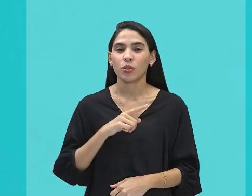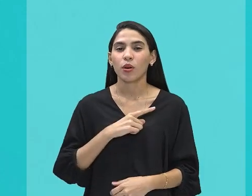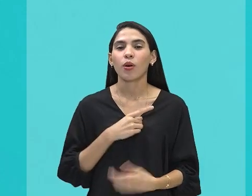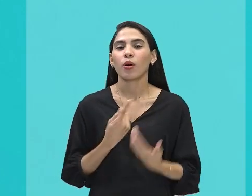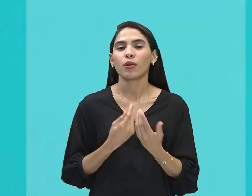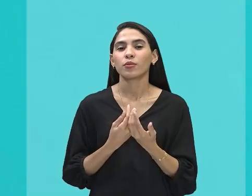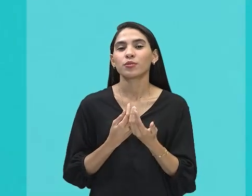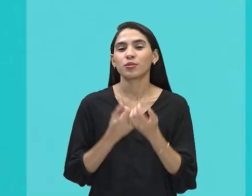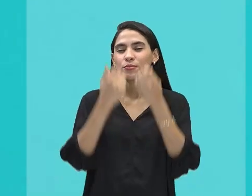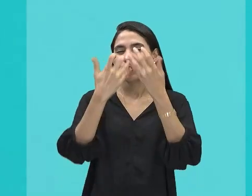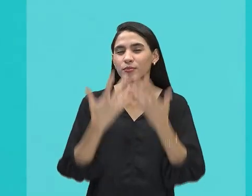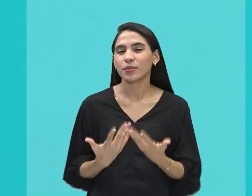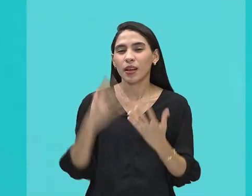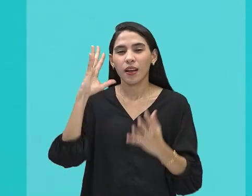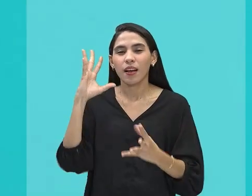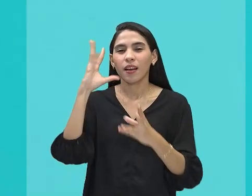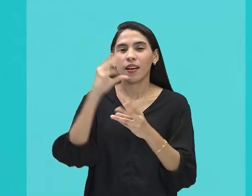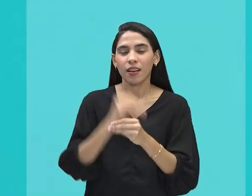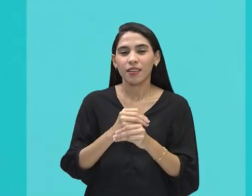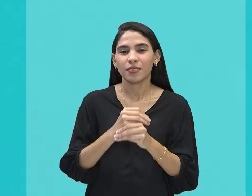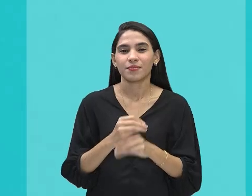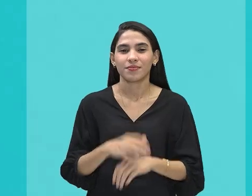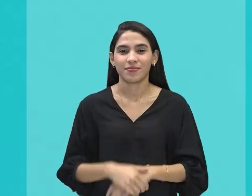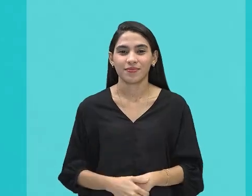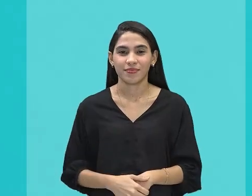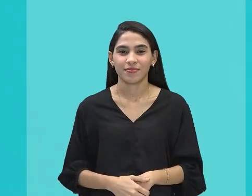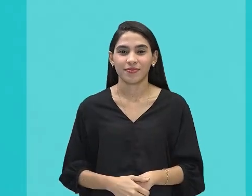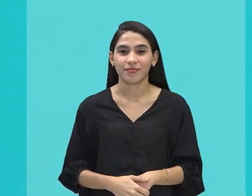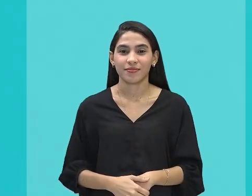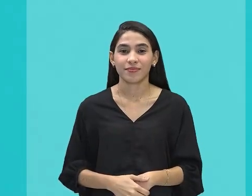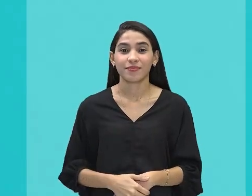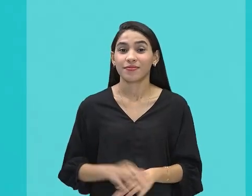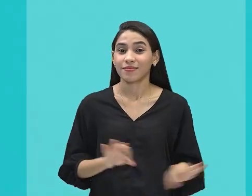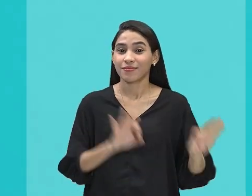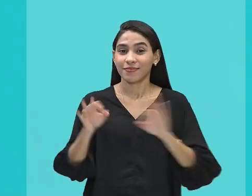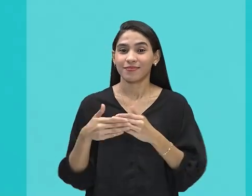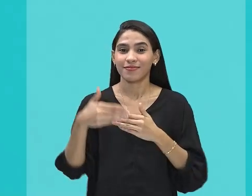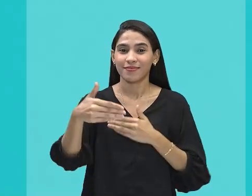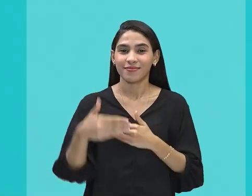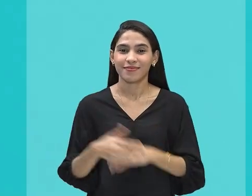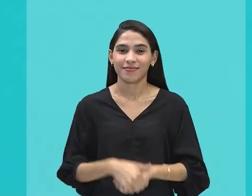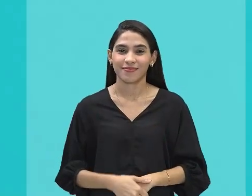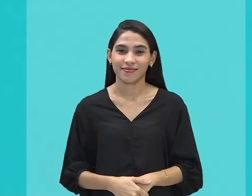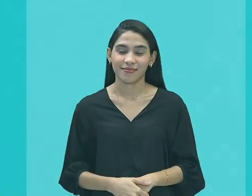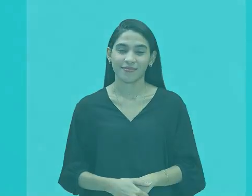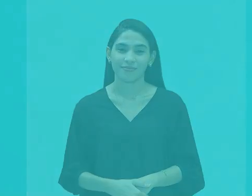xeque tudo que nós aprendemos ao longo dessas unidades. Sem mais delongas, vamos de aula?